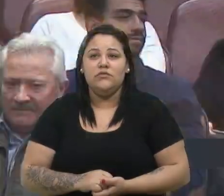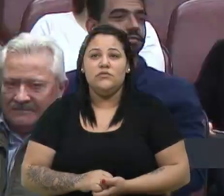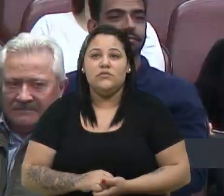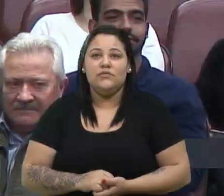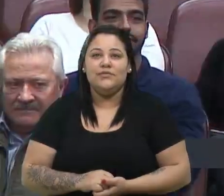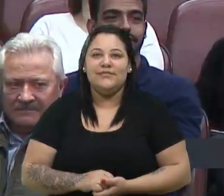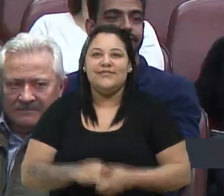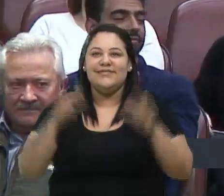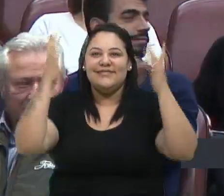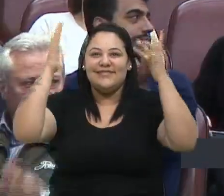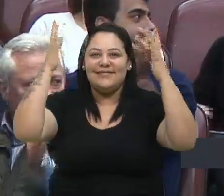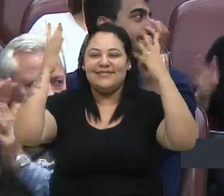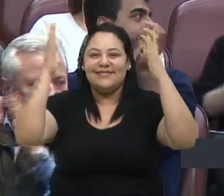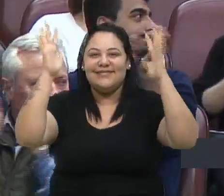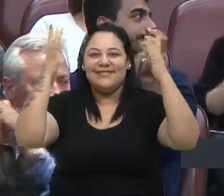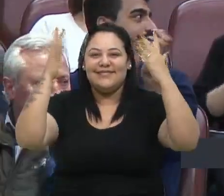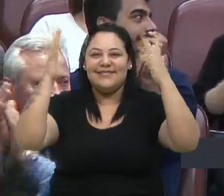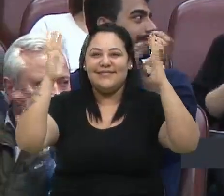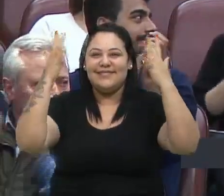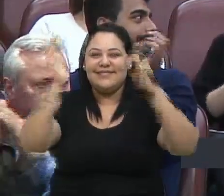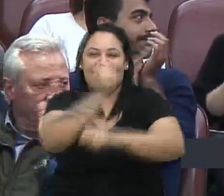Uma salva de palmas para vocês.